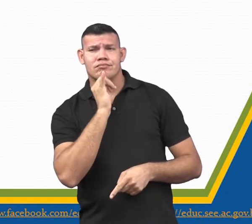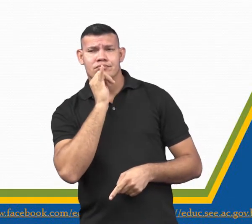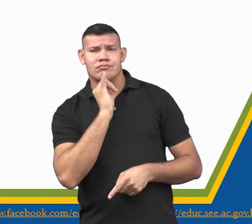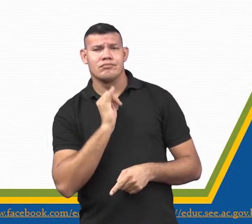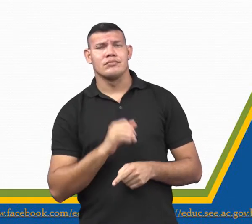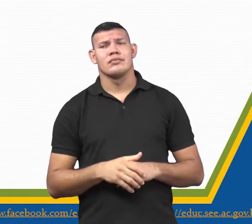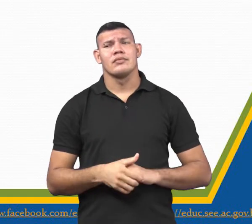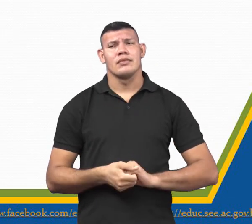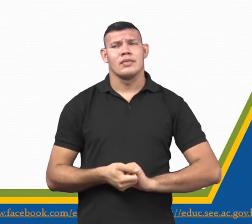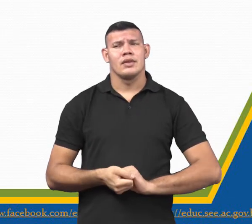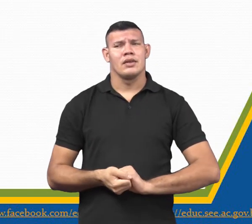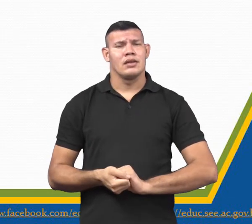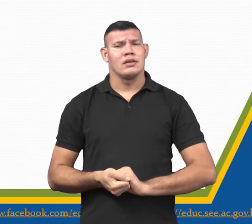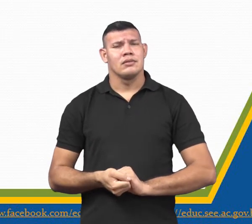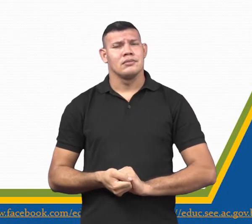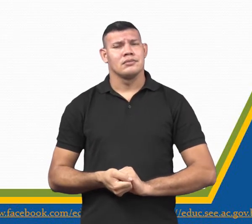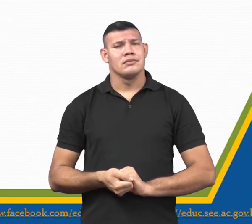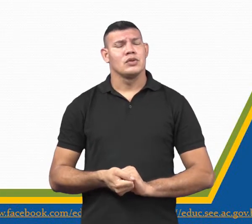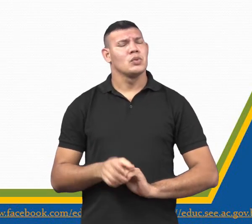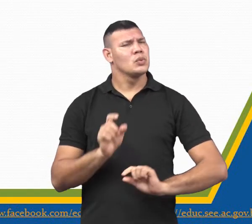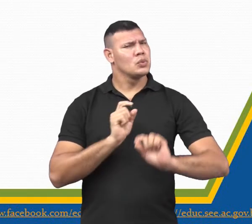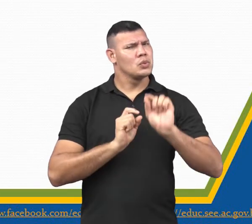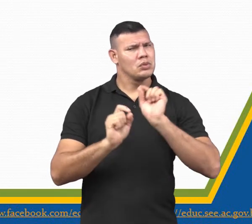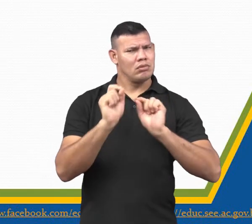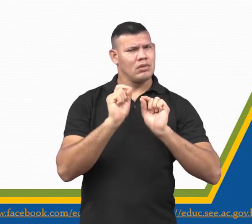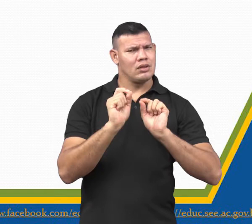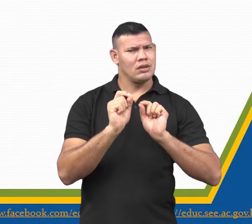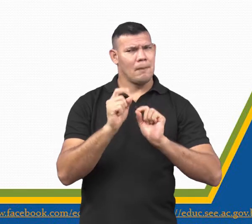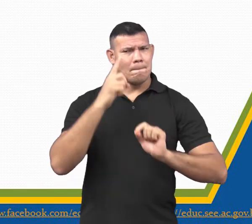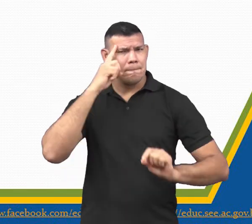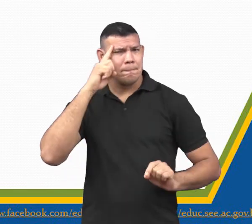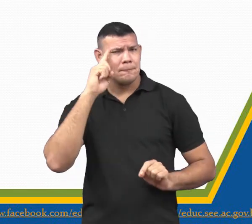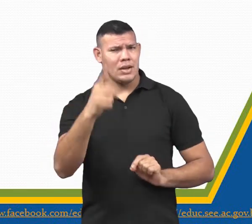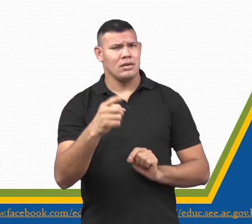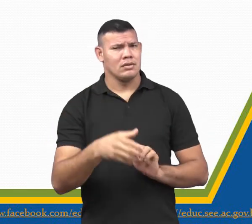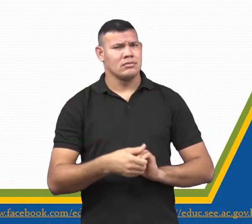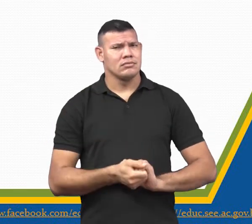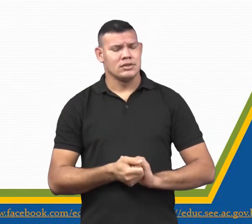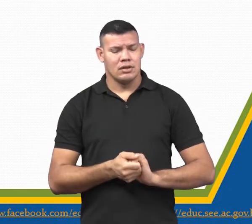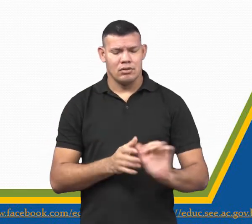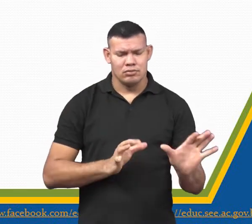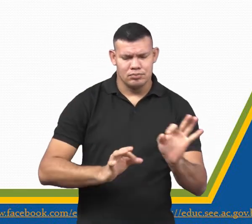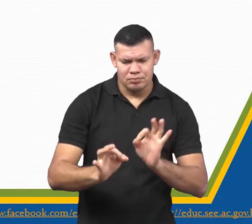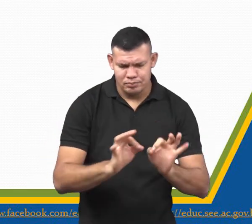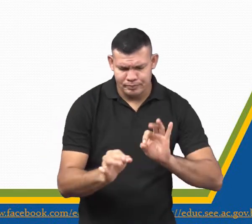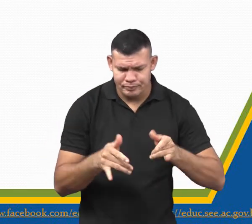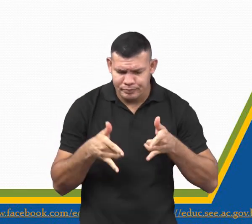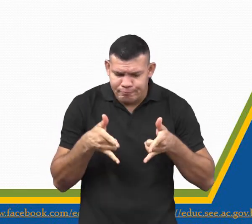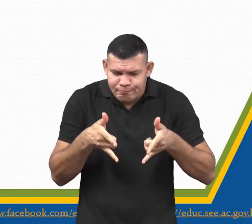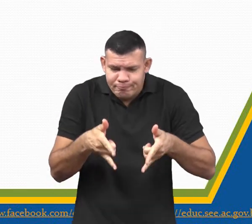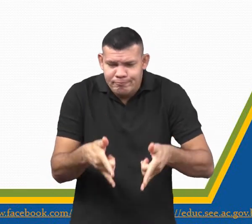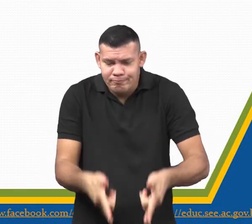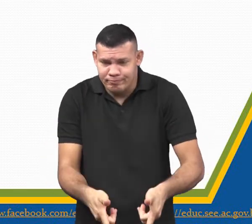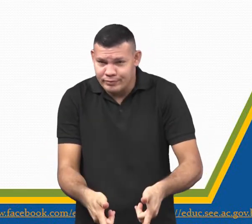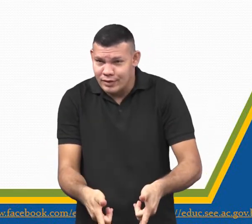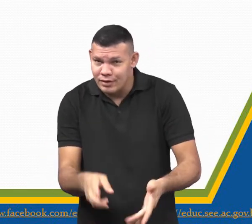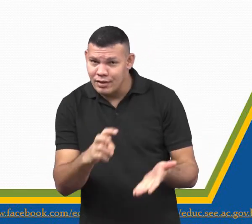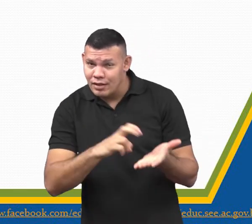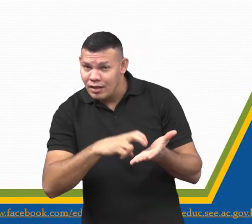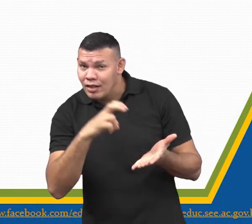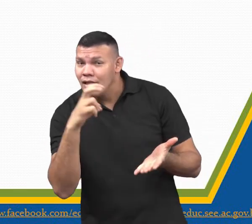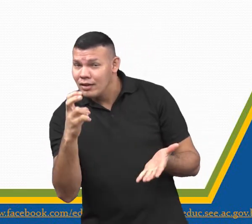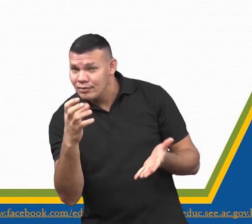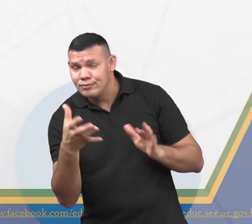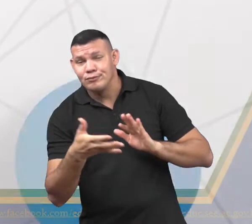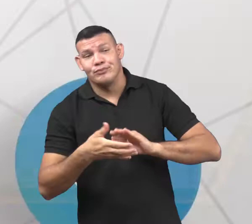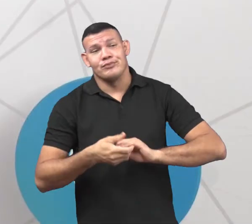cama mientras es temprano. É uma ordem. Arrume a cama enquanto é cedo. Geralmente nossa mãe, nosso